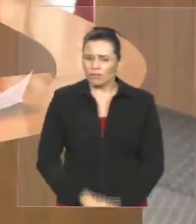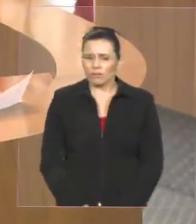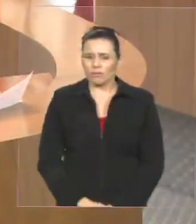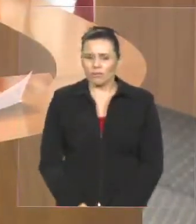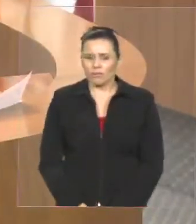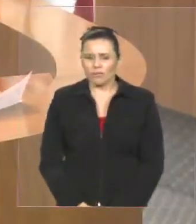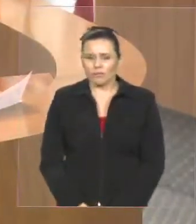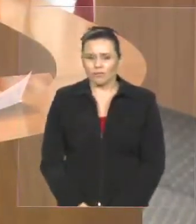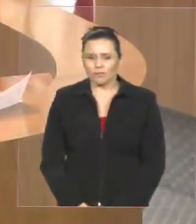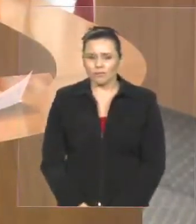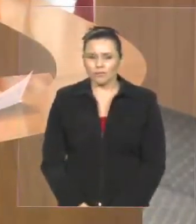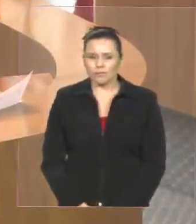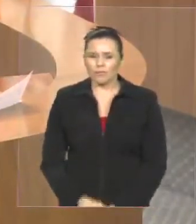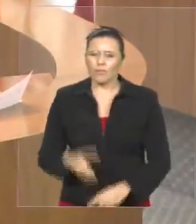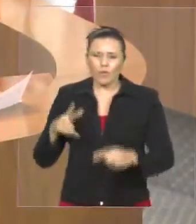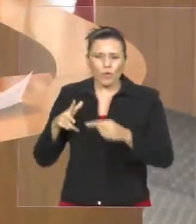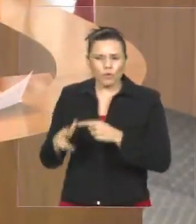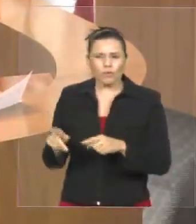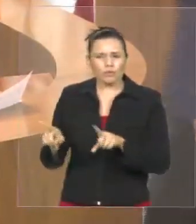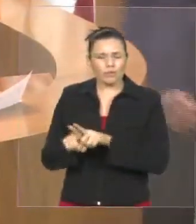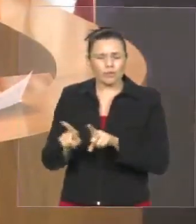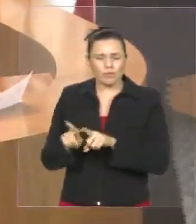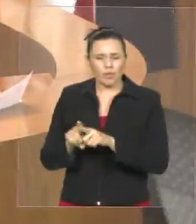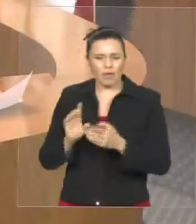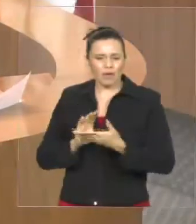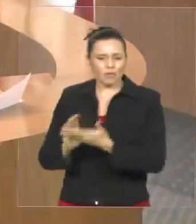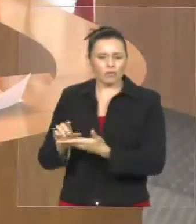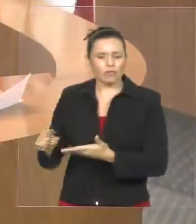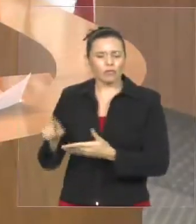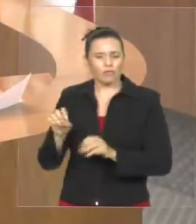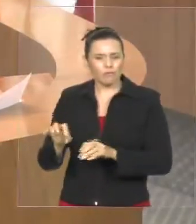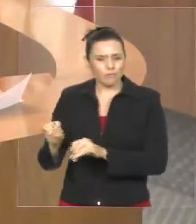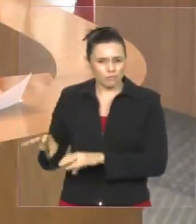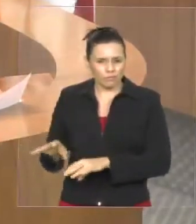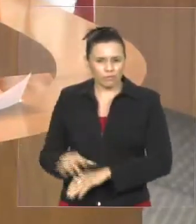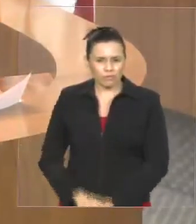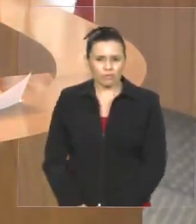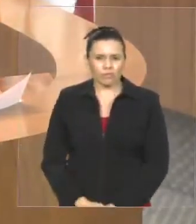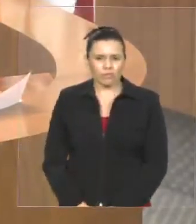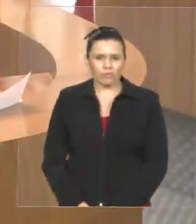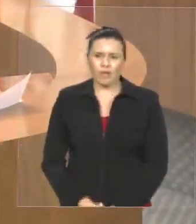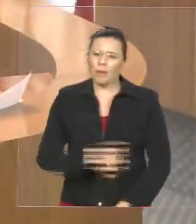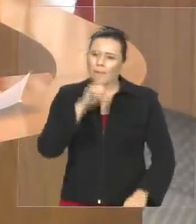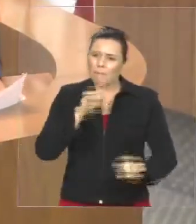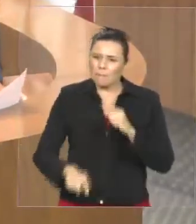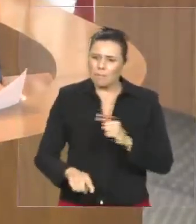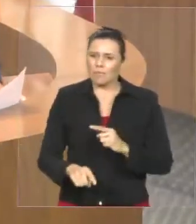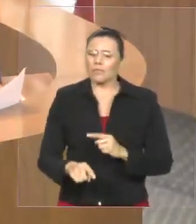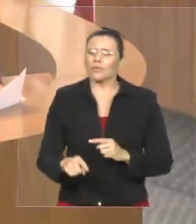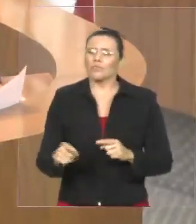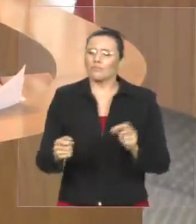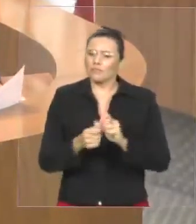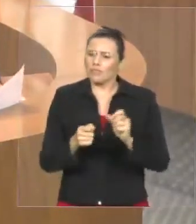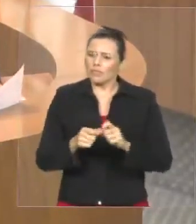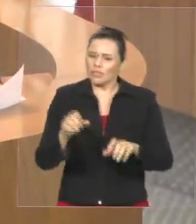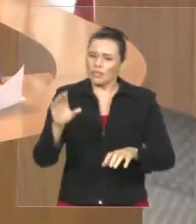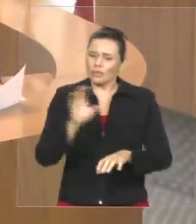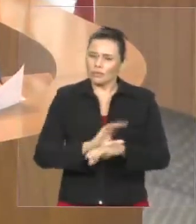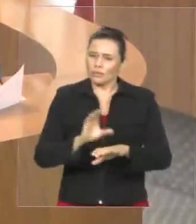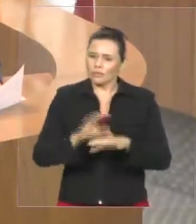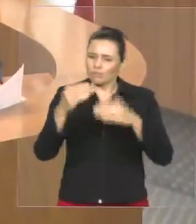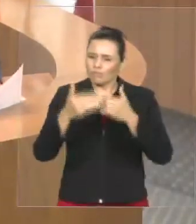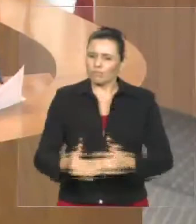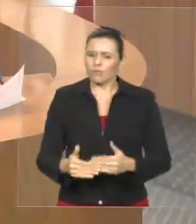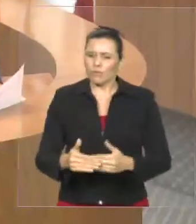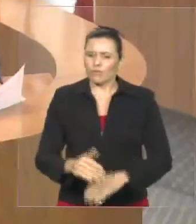cortar os gastos da educação? Vai se impedir de ter concurso no próximo ano, de termos mais